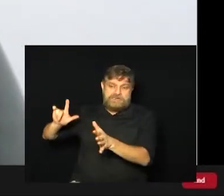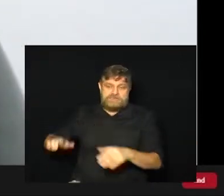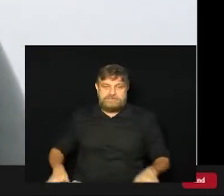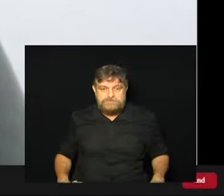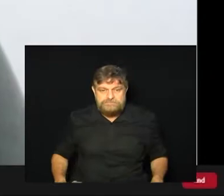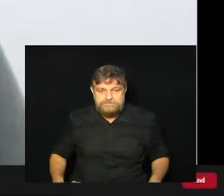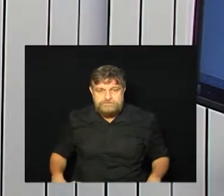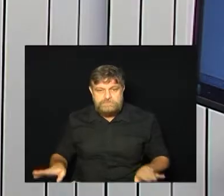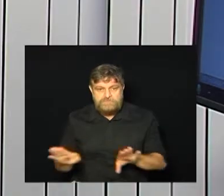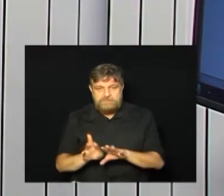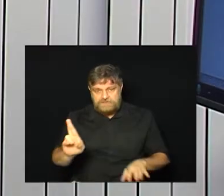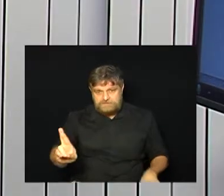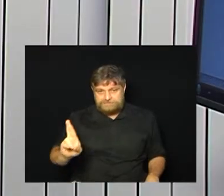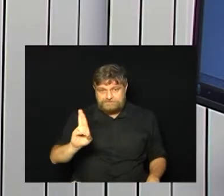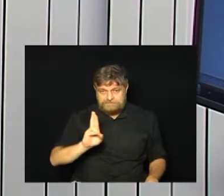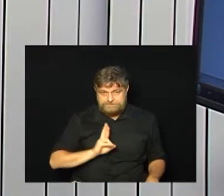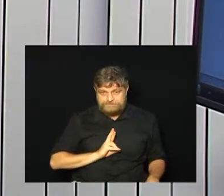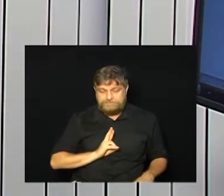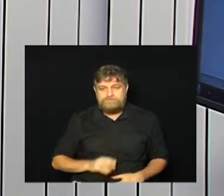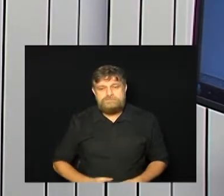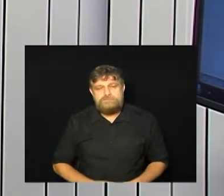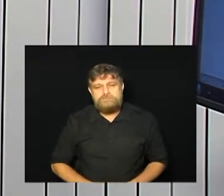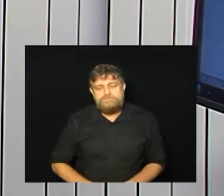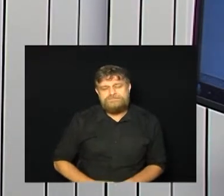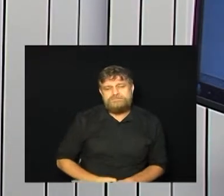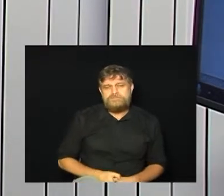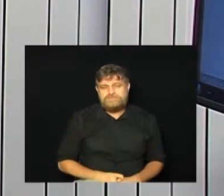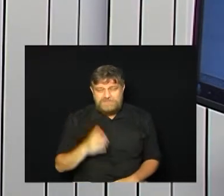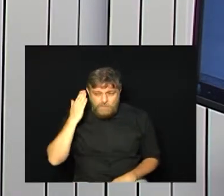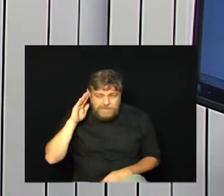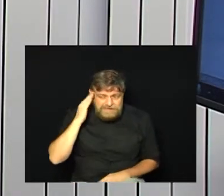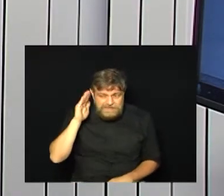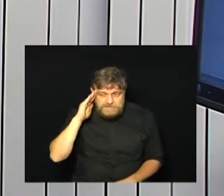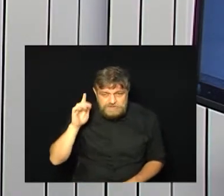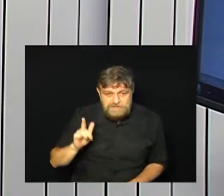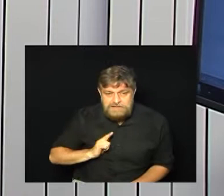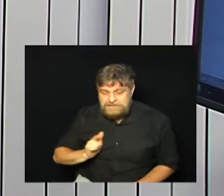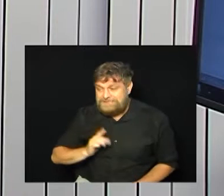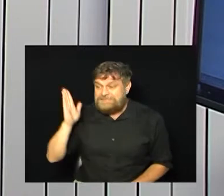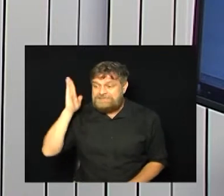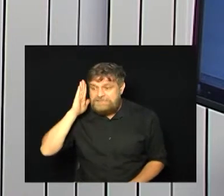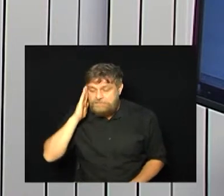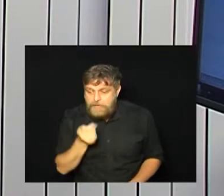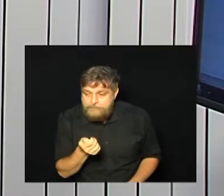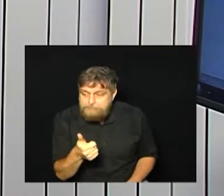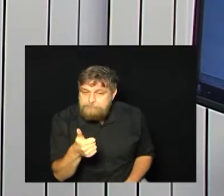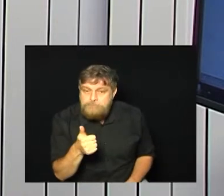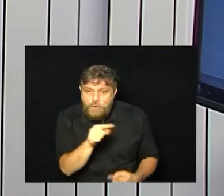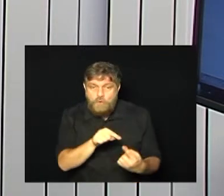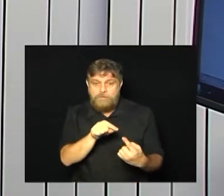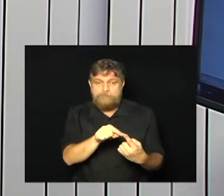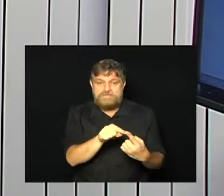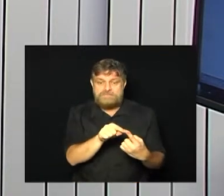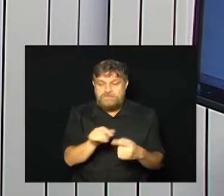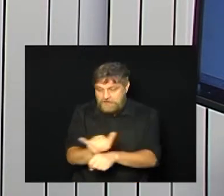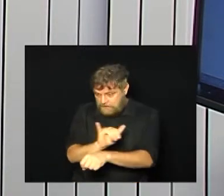Pegando o gancho dessa resposta, então, Rebeca, vê se eu entendi, definir poucas metas, então, pode ser uma